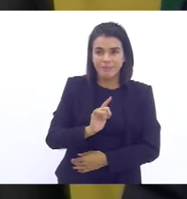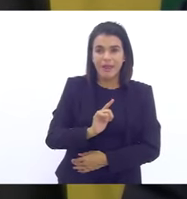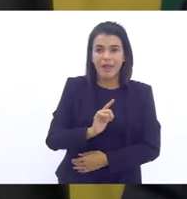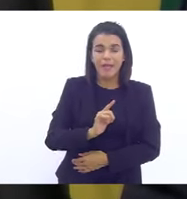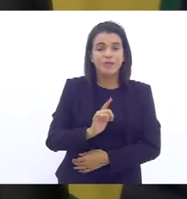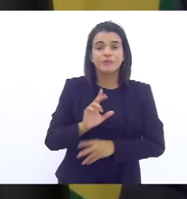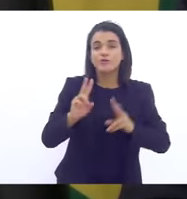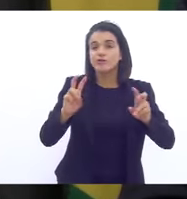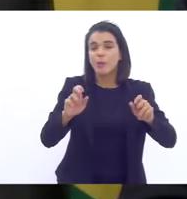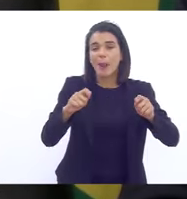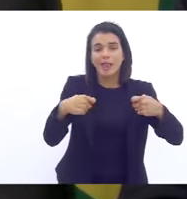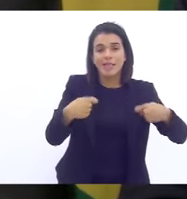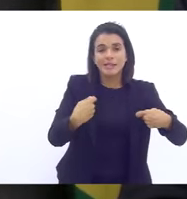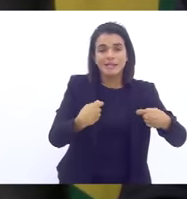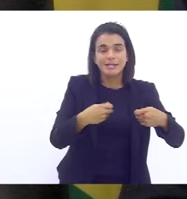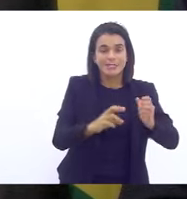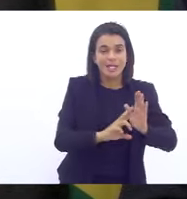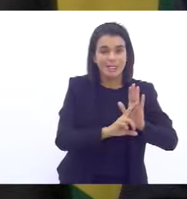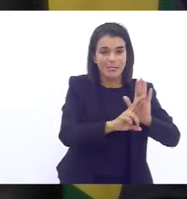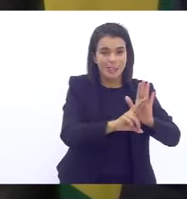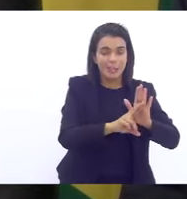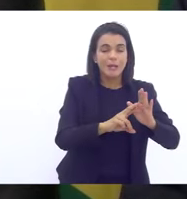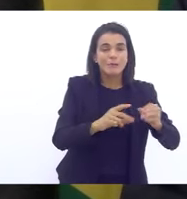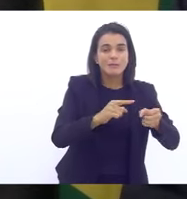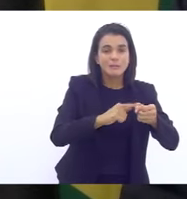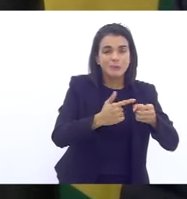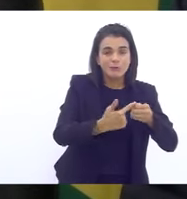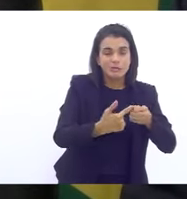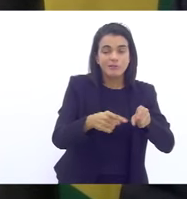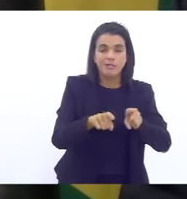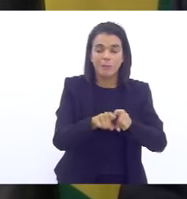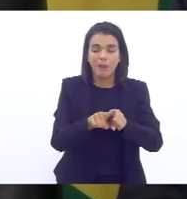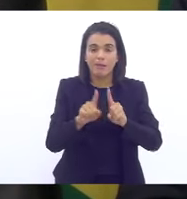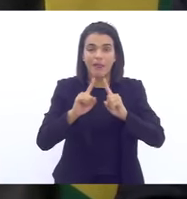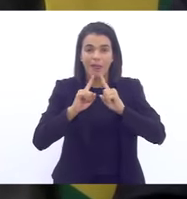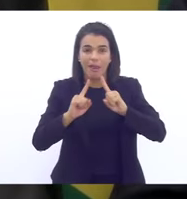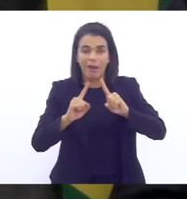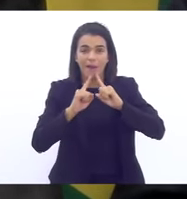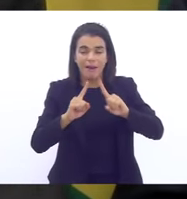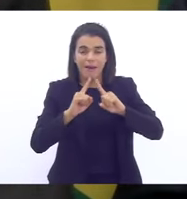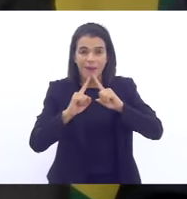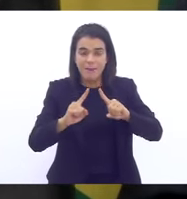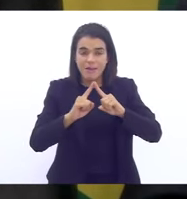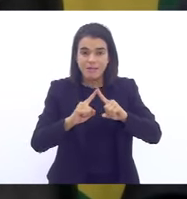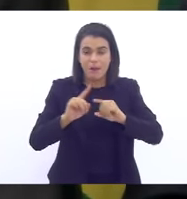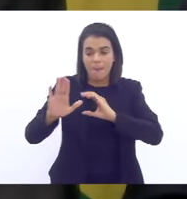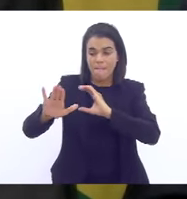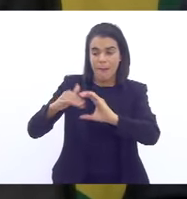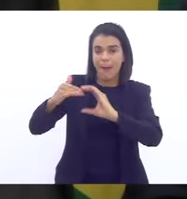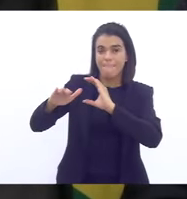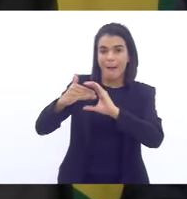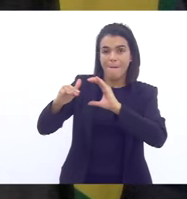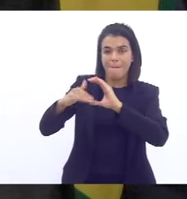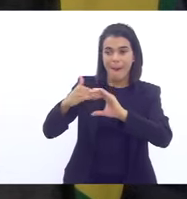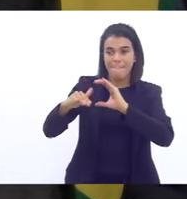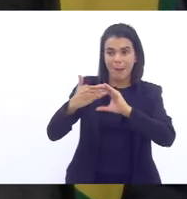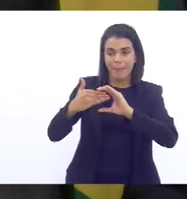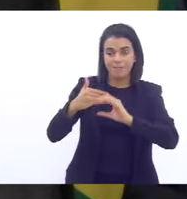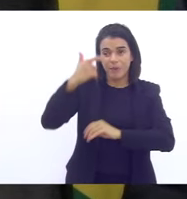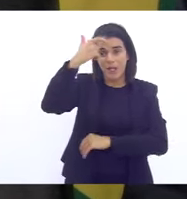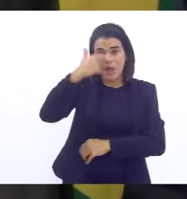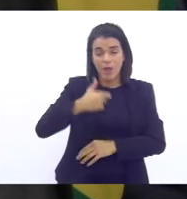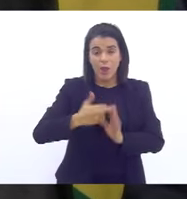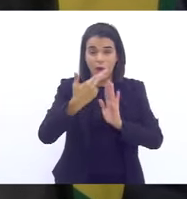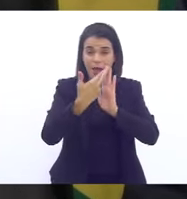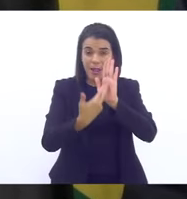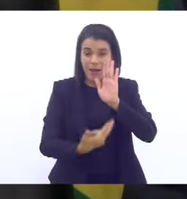a sua necessidade dos seus municípios, as suas prioridades, as suas reclamações e as queixas que têm chegado até o seu gabinete. Como relator